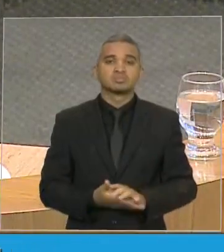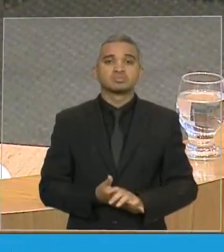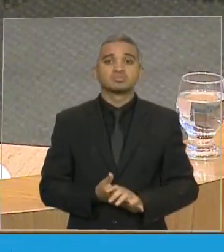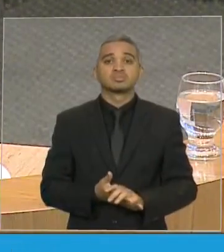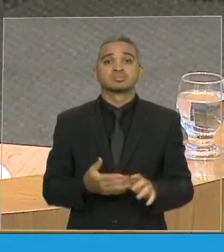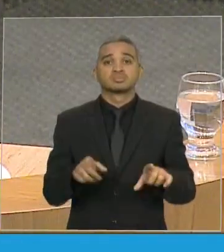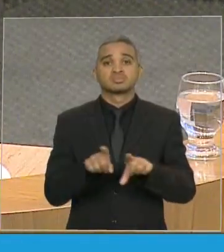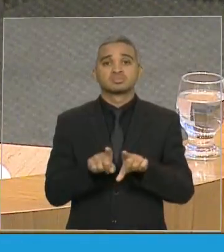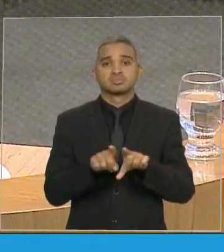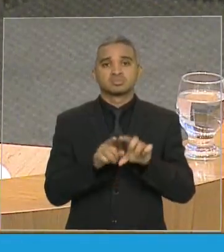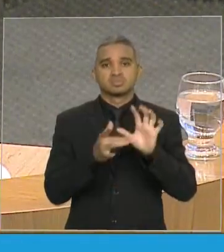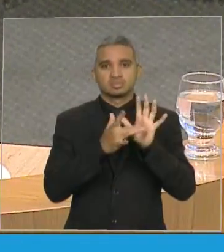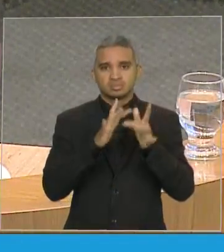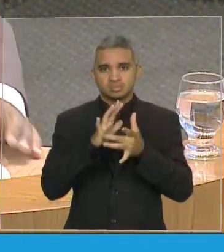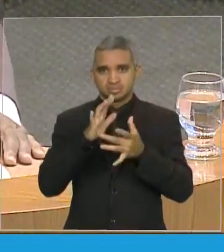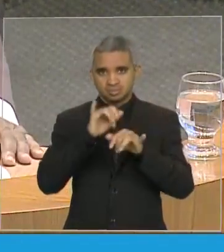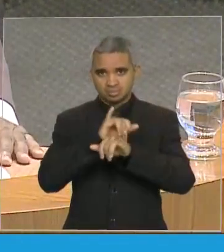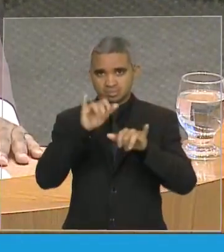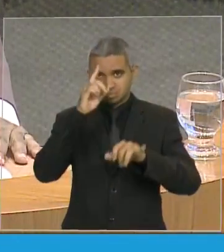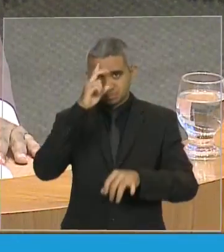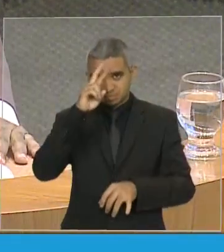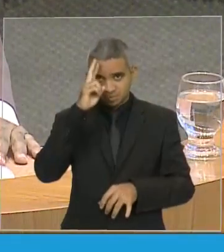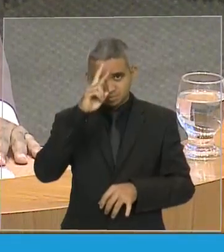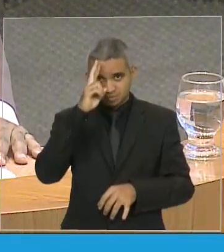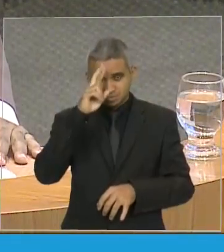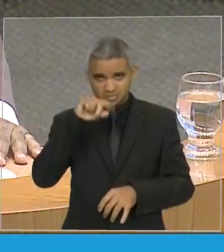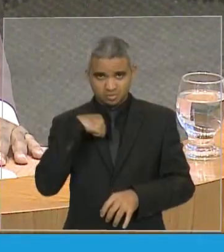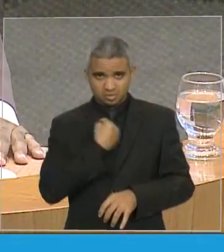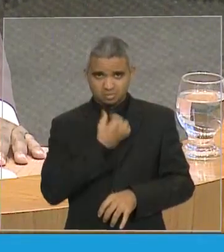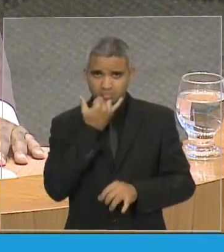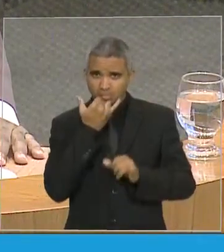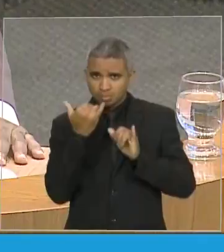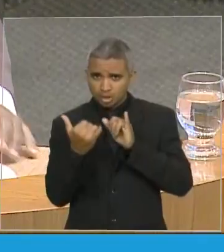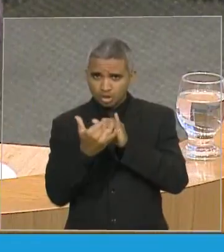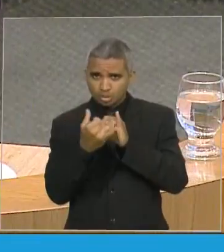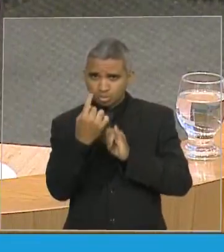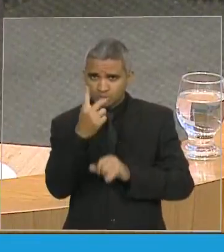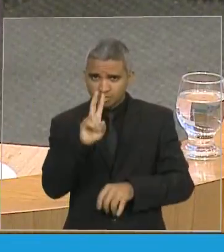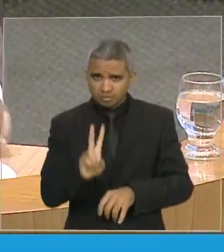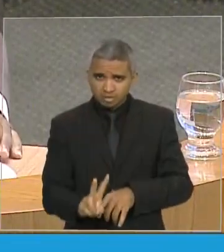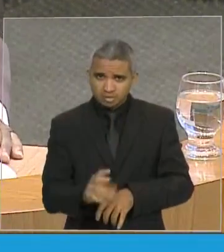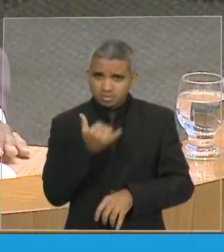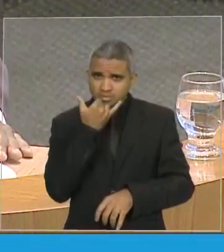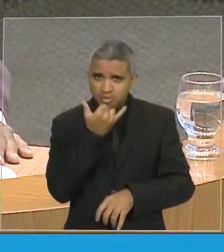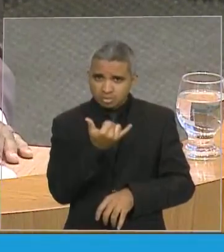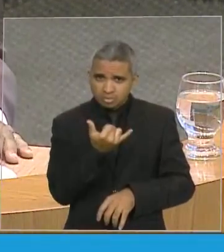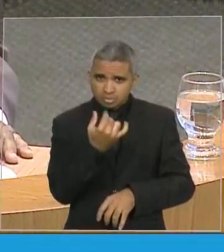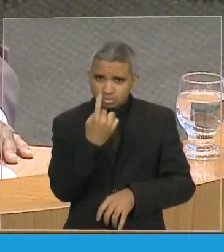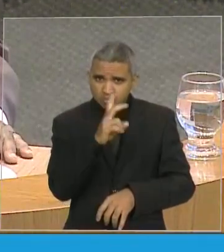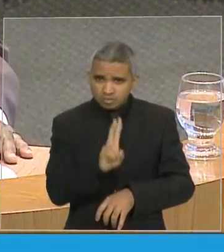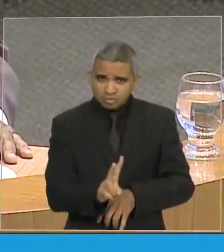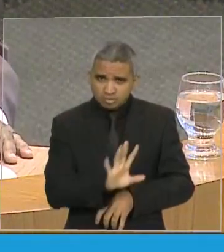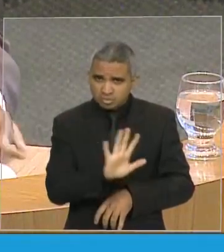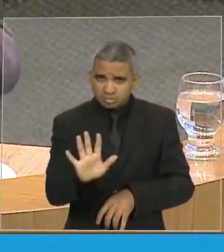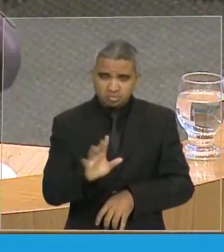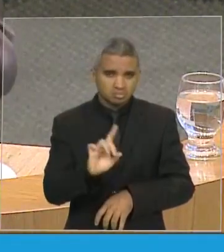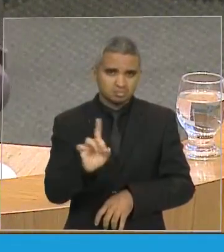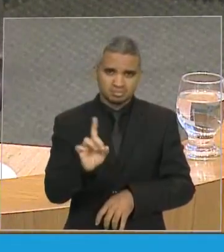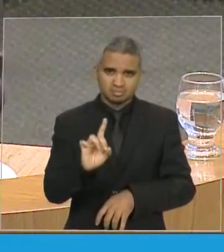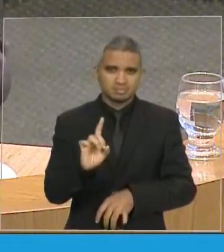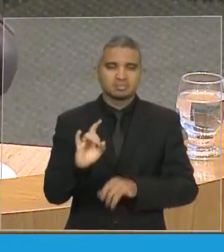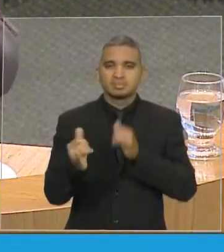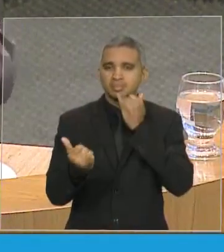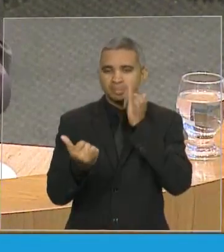nos lembra que nós não devemos perdoar só uma vez, 70 vezes 7. E ele